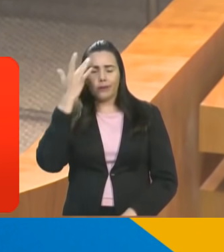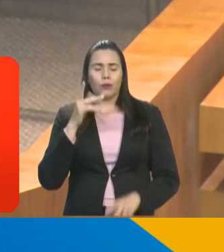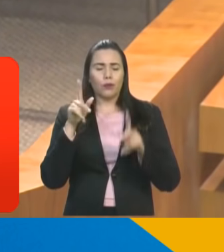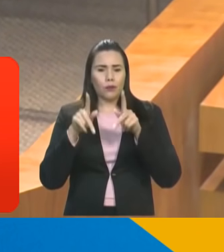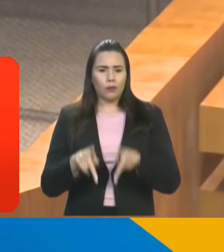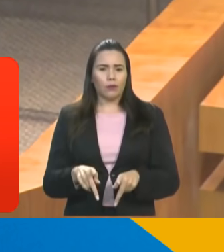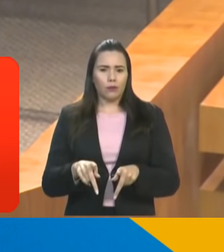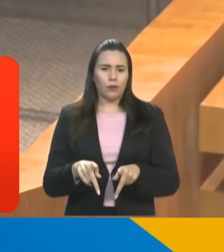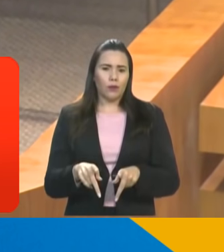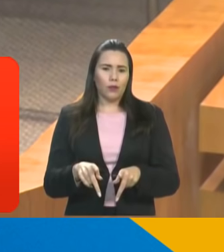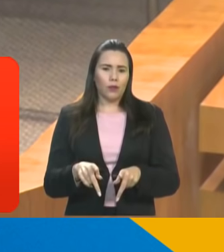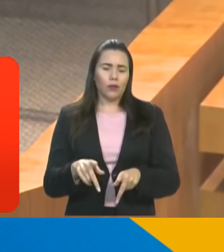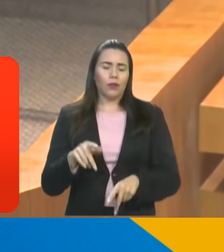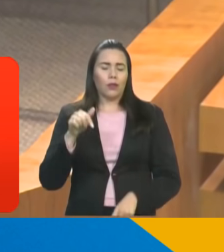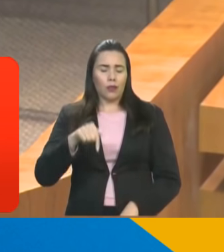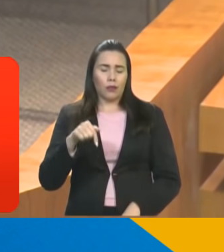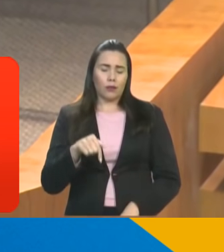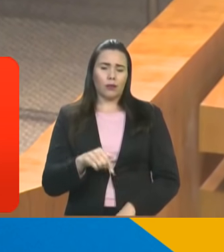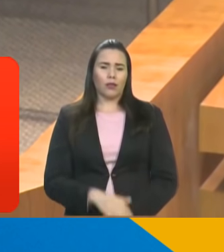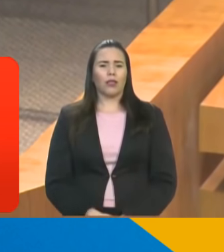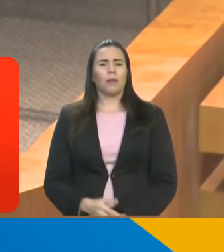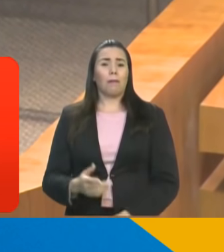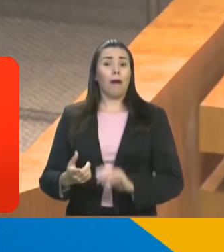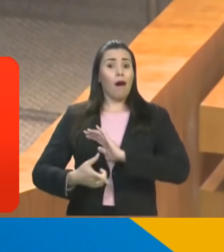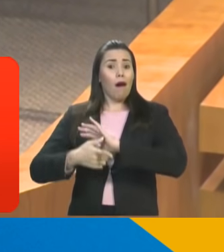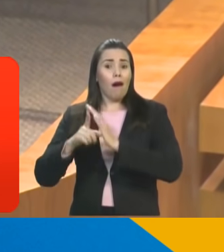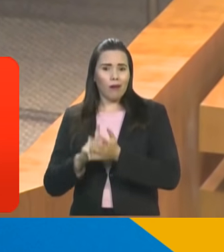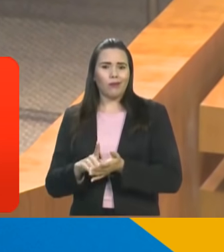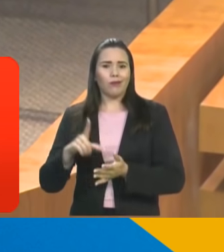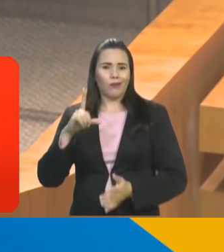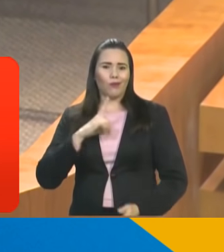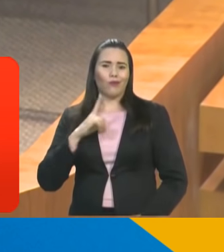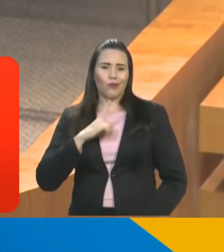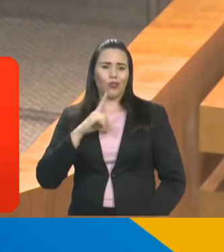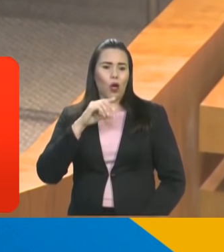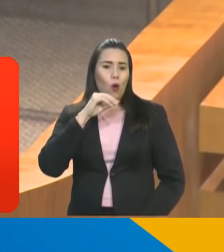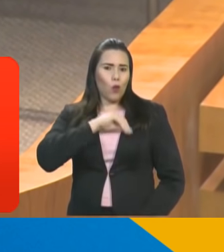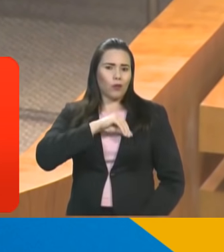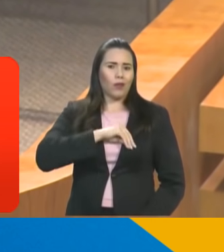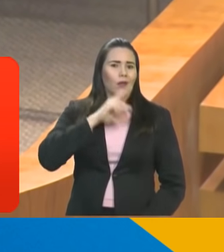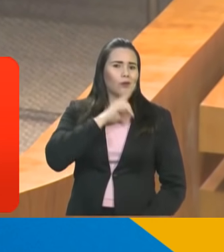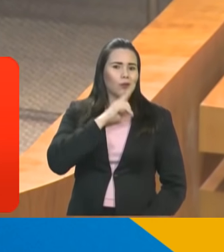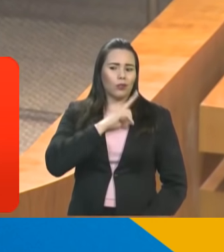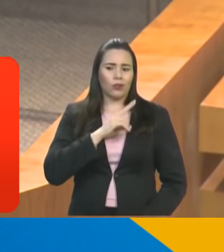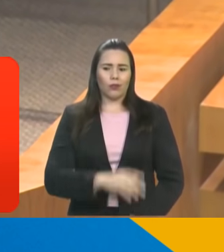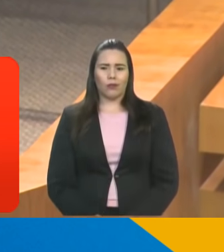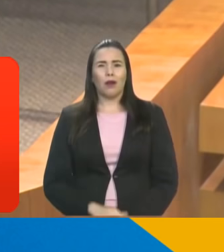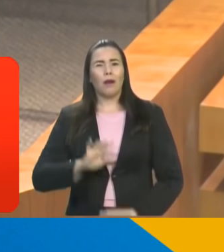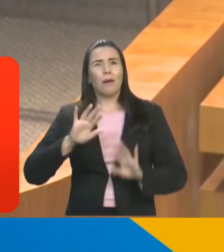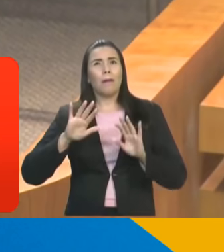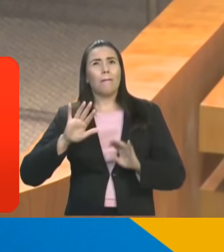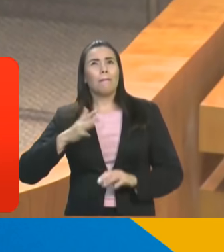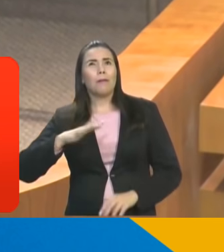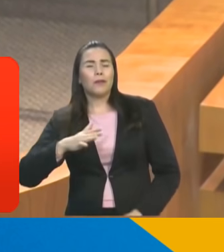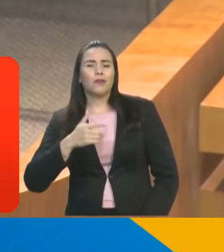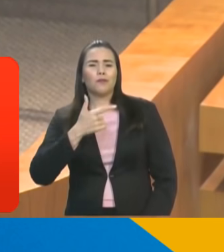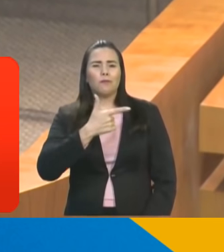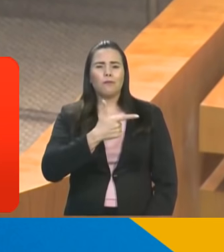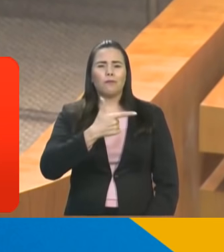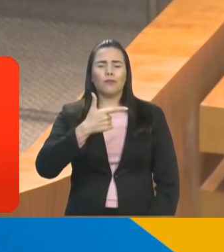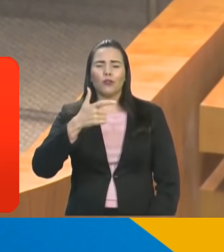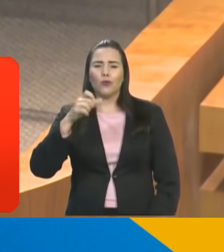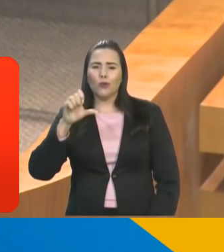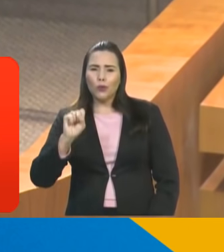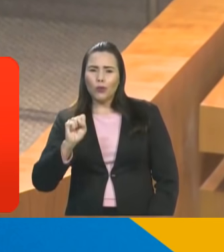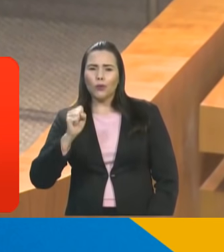auxílio emergencial, nós estamos falando aí de 28 milhões de famílias Brasil afora que se